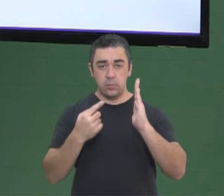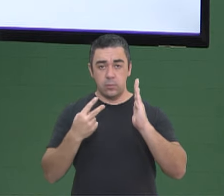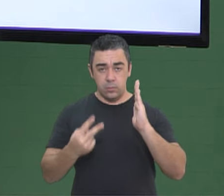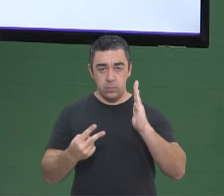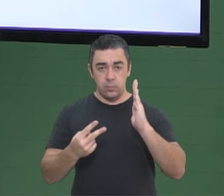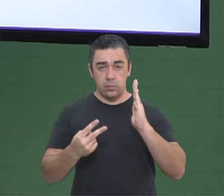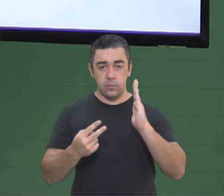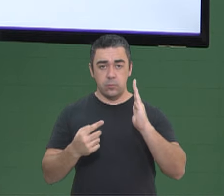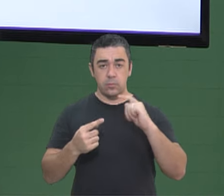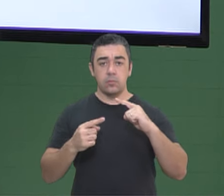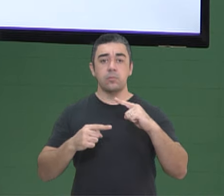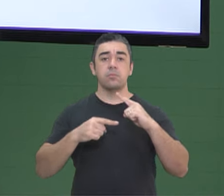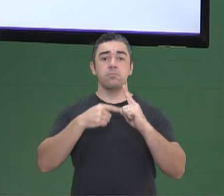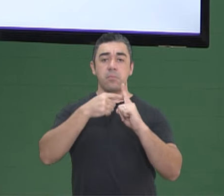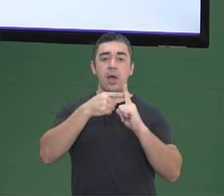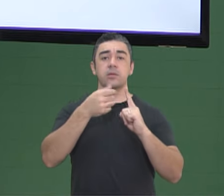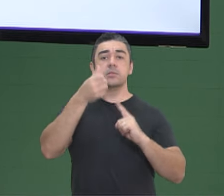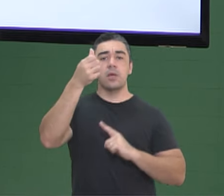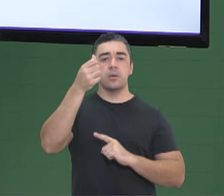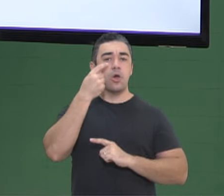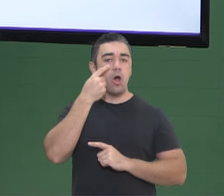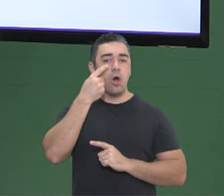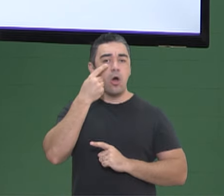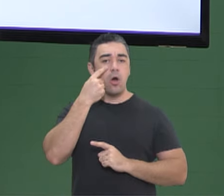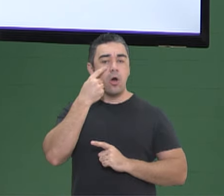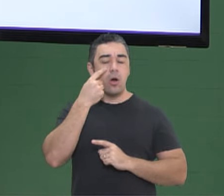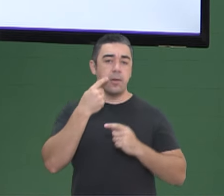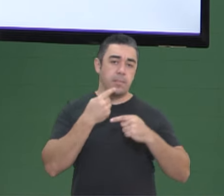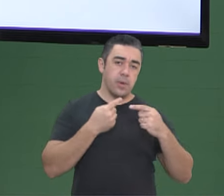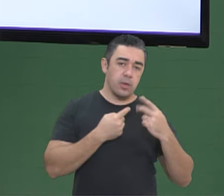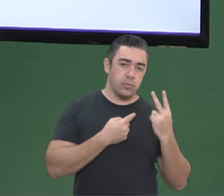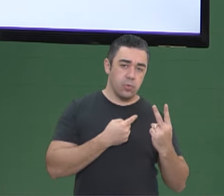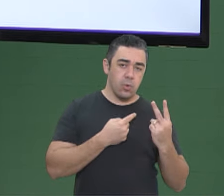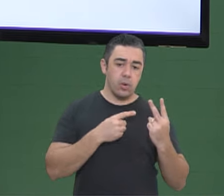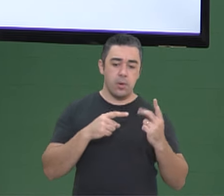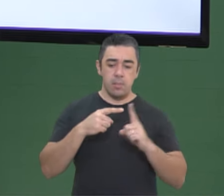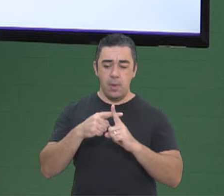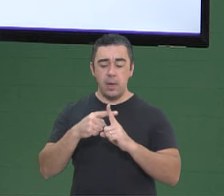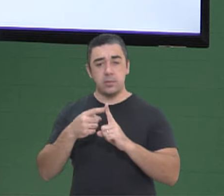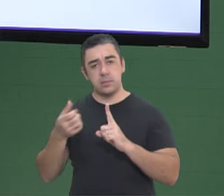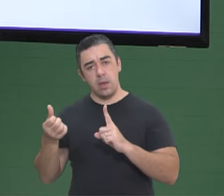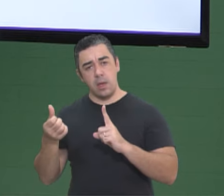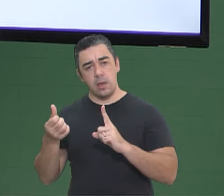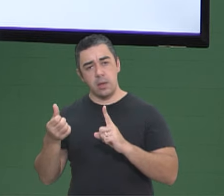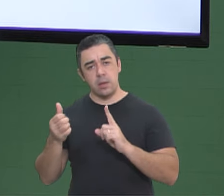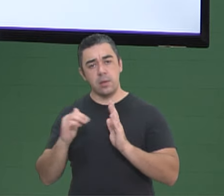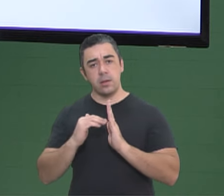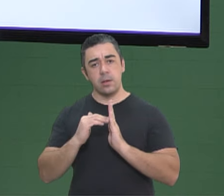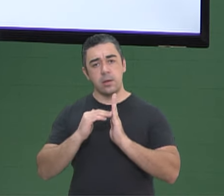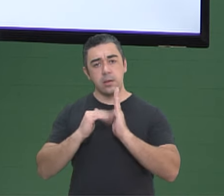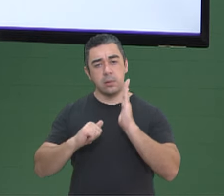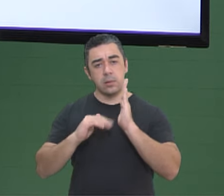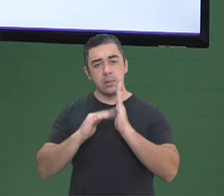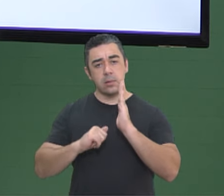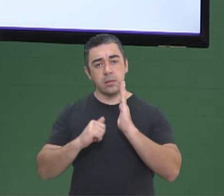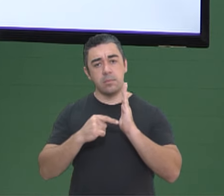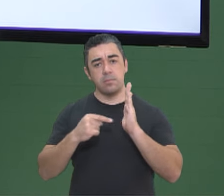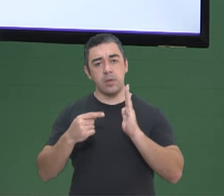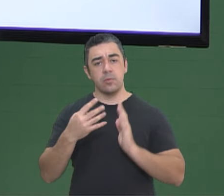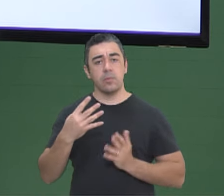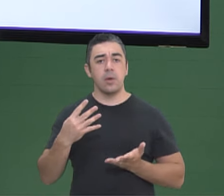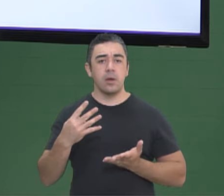9, lembram? Menos 2 com menos 4 deu menos 6. Nessas duas contas, onde